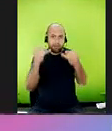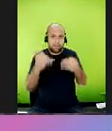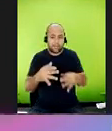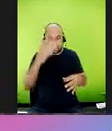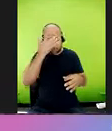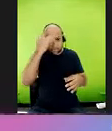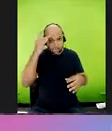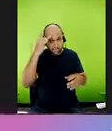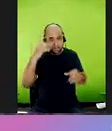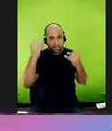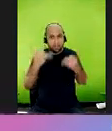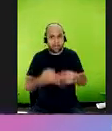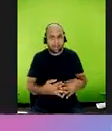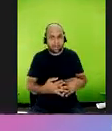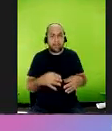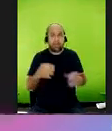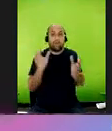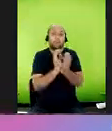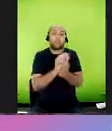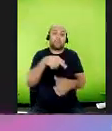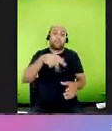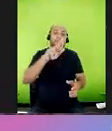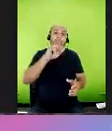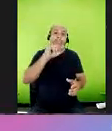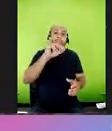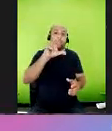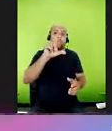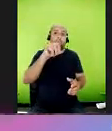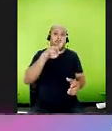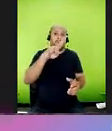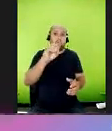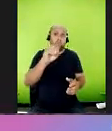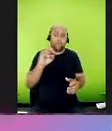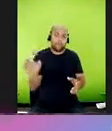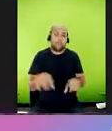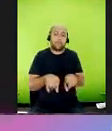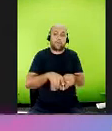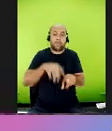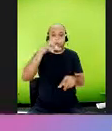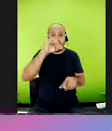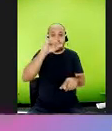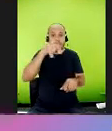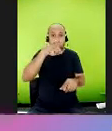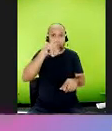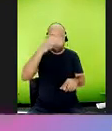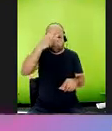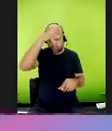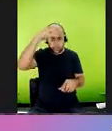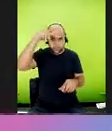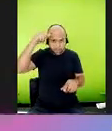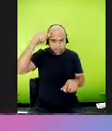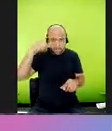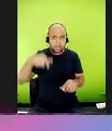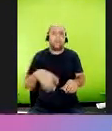mas fala também de que populações quilombolas indígenas que nós temos no Pará nós temos na Bahia é nós